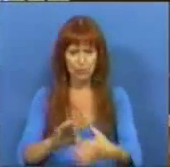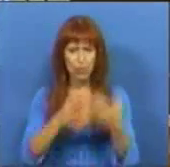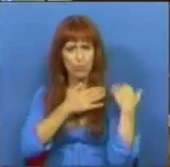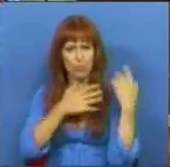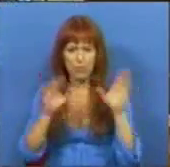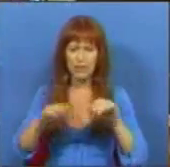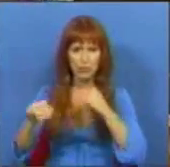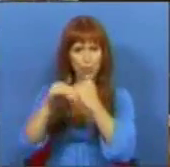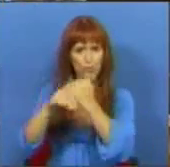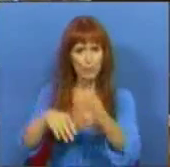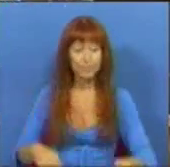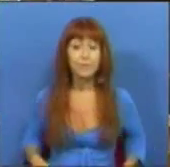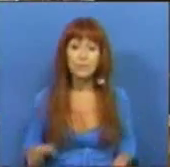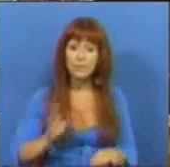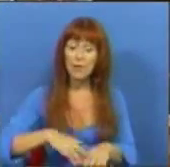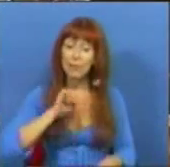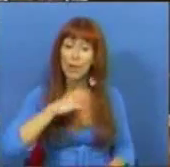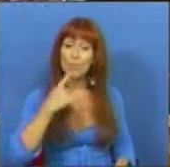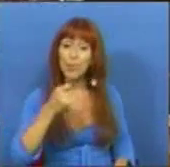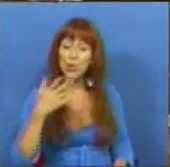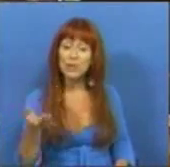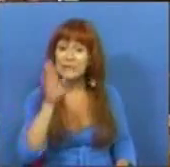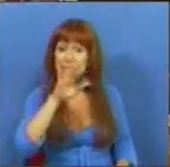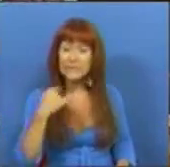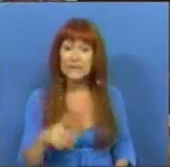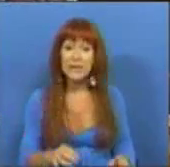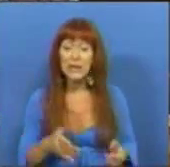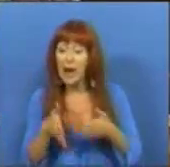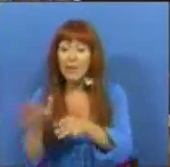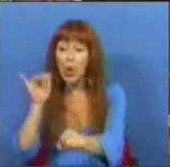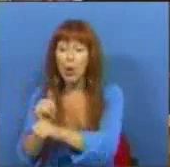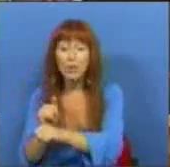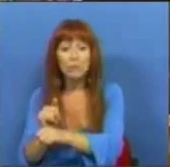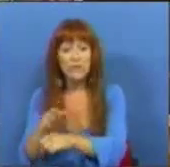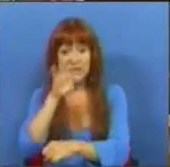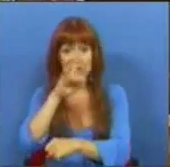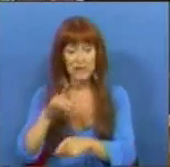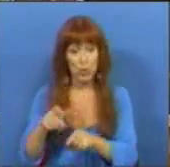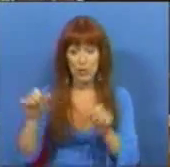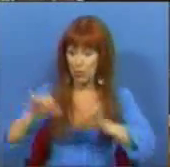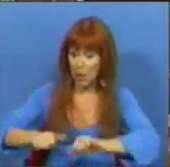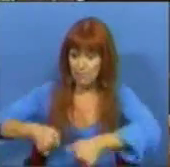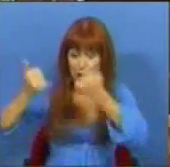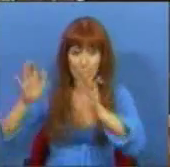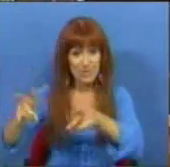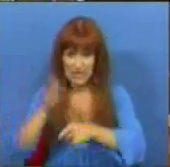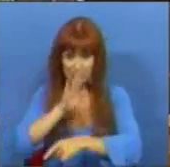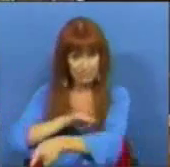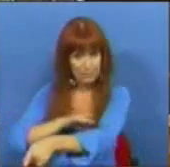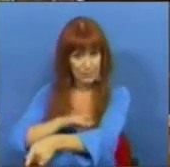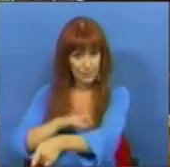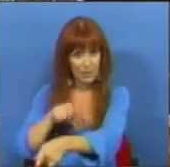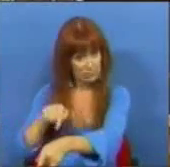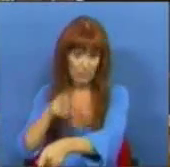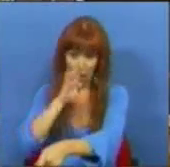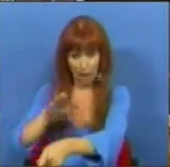responsável e mais igualitário. E por isso podemos perguntar se havia outro caminho, se o quanto pior melhor tem que ser aplicado,